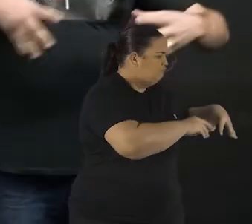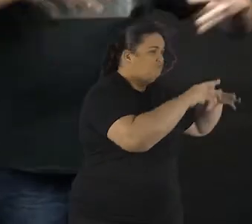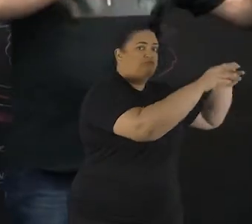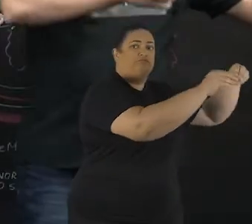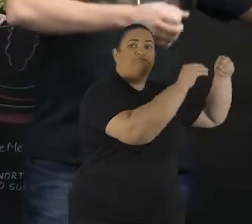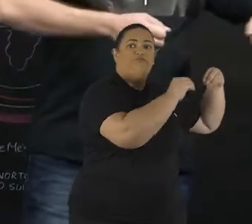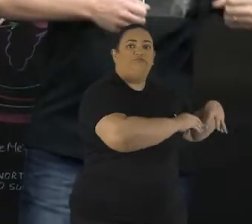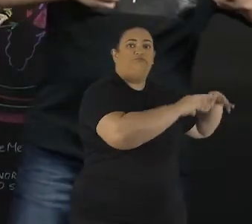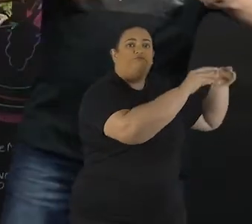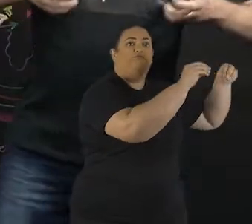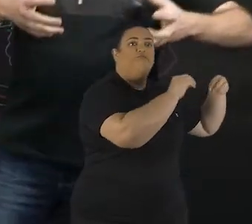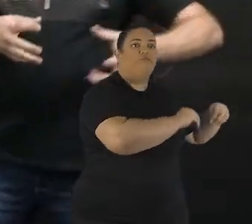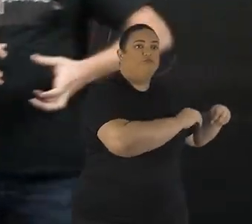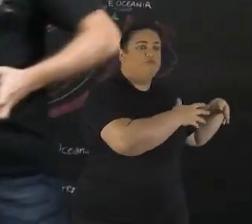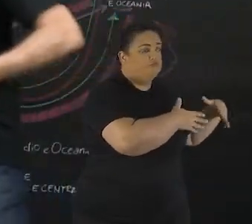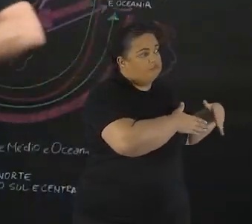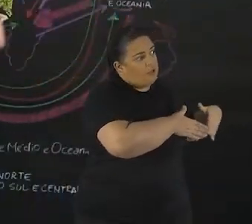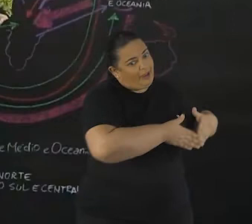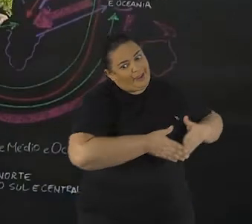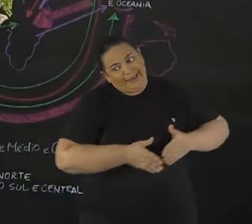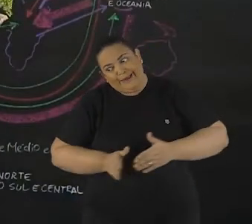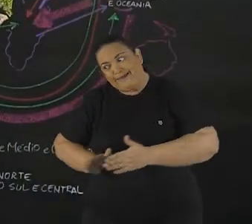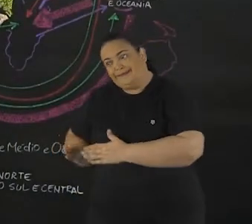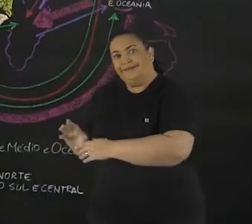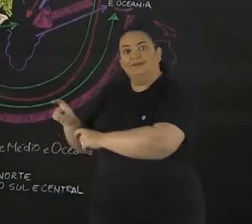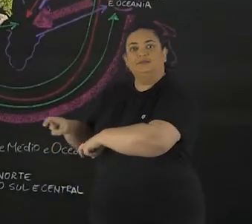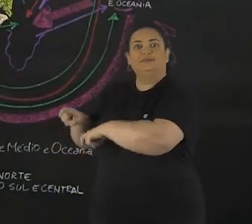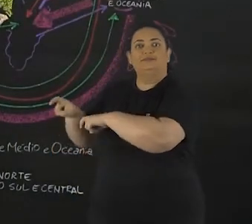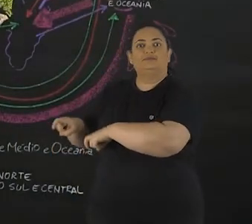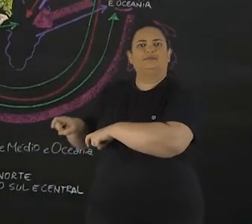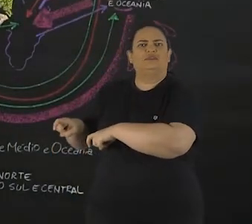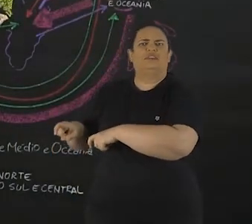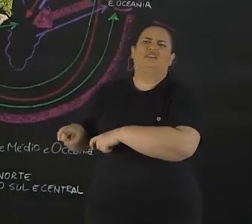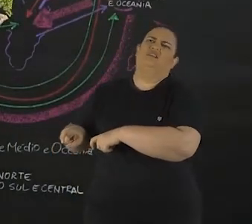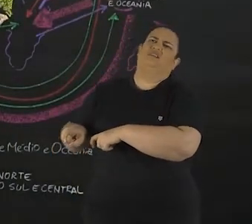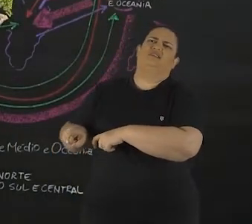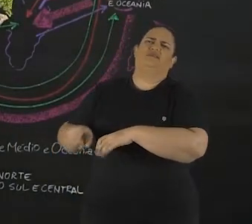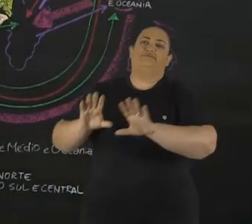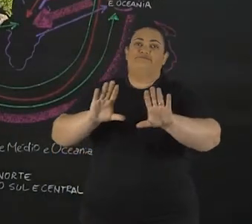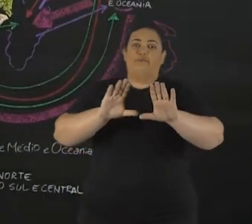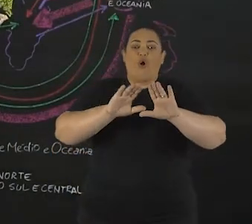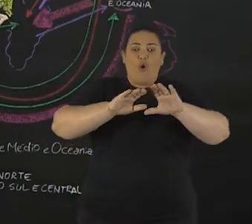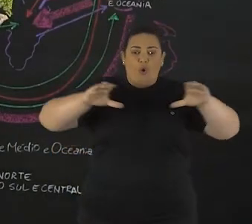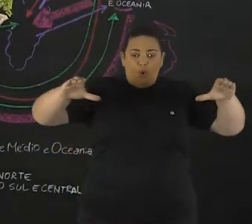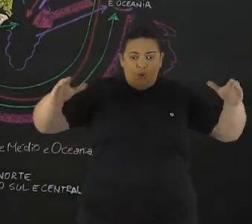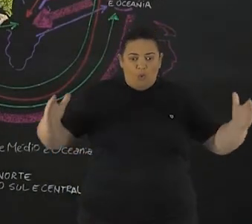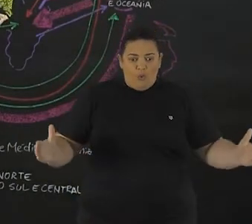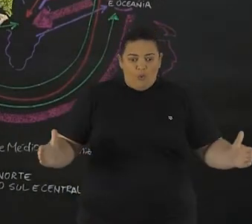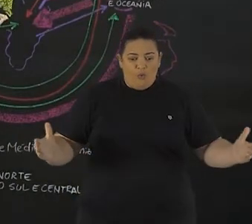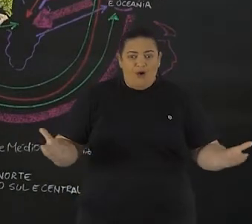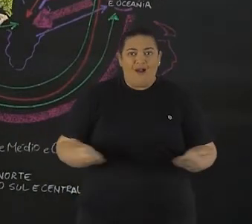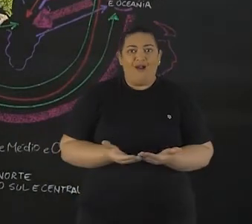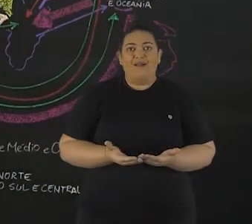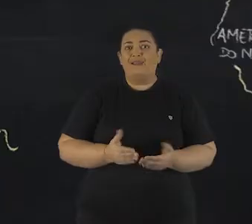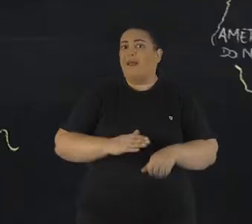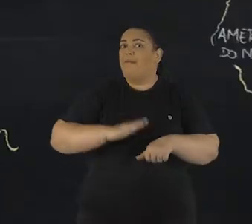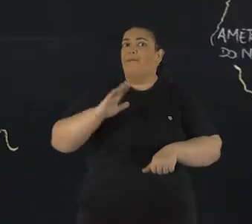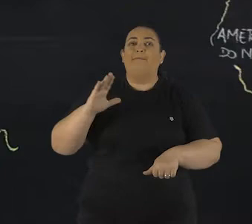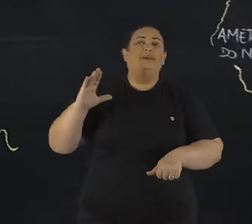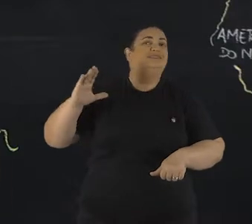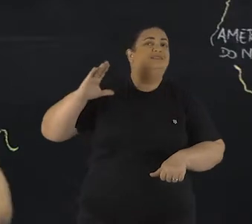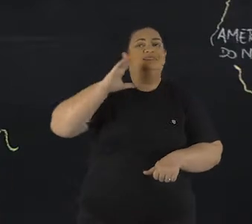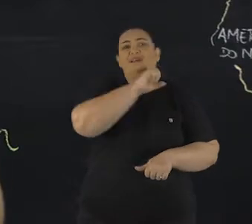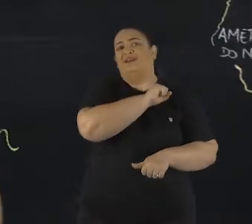colocar em cima de caminhões, que vão ser levados para outro lugar. Com o uso do container, esse fluxo de mercadorias passa a ser mais